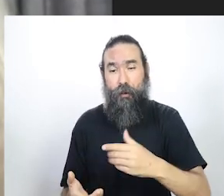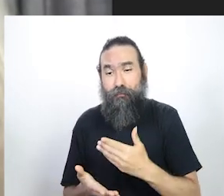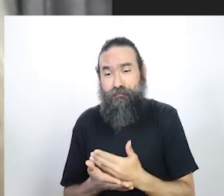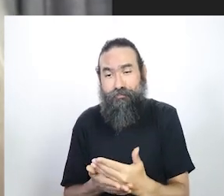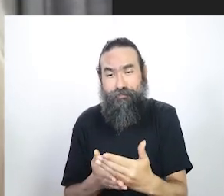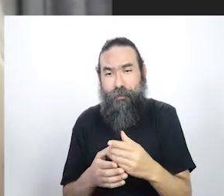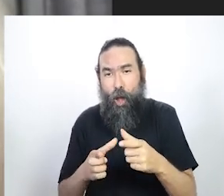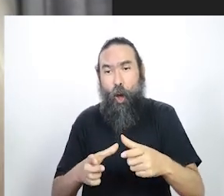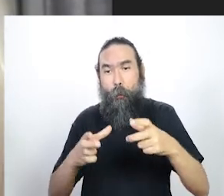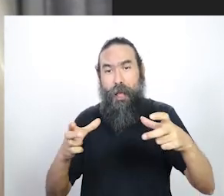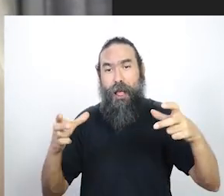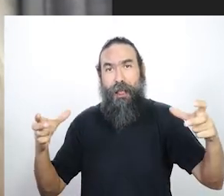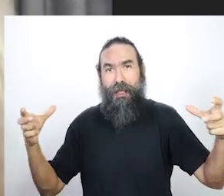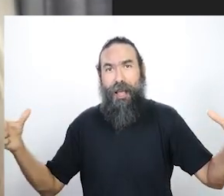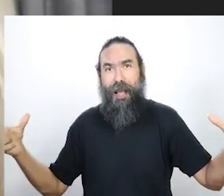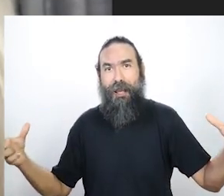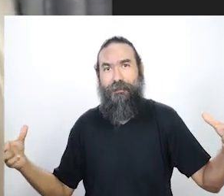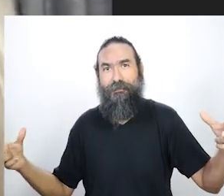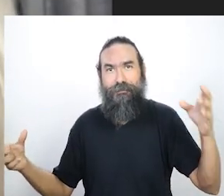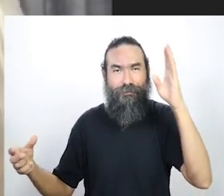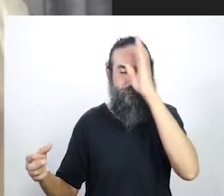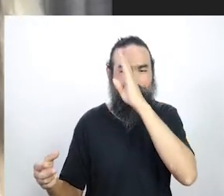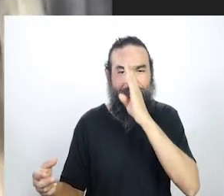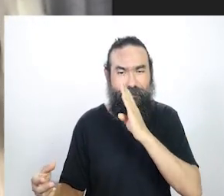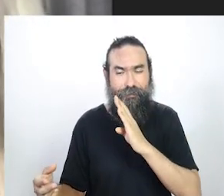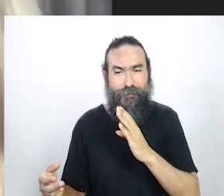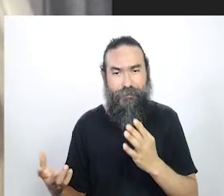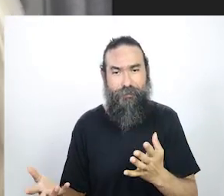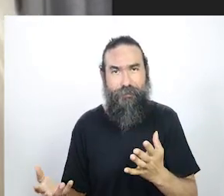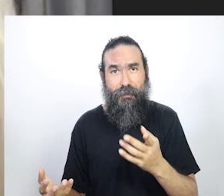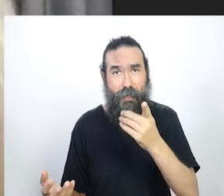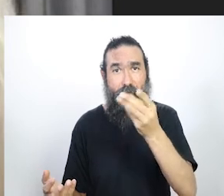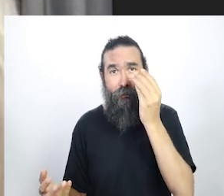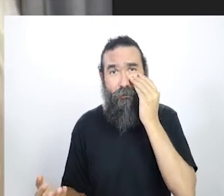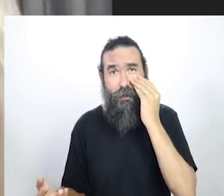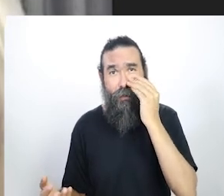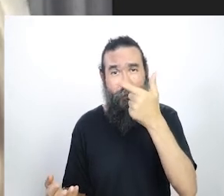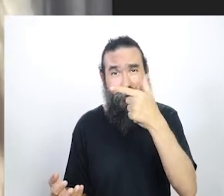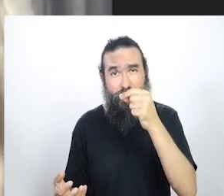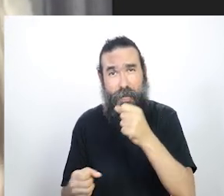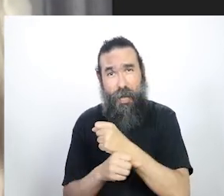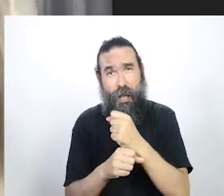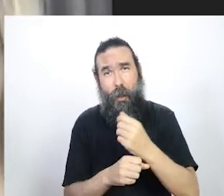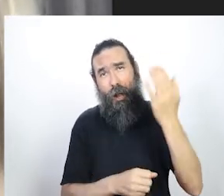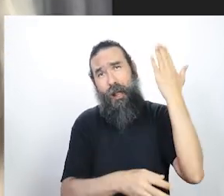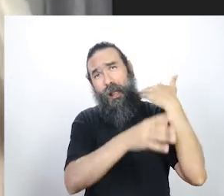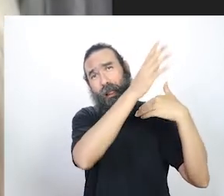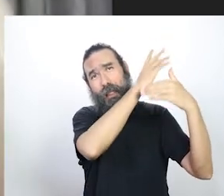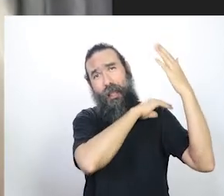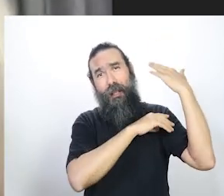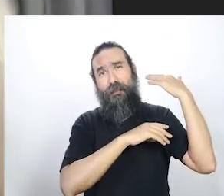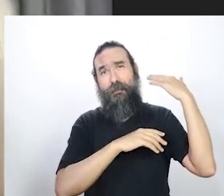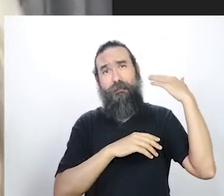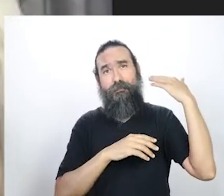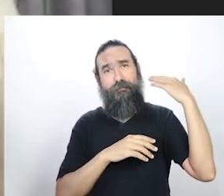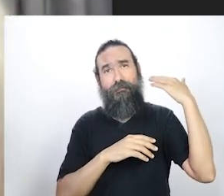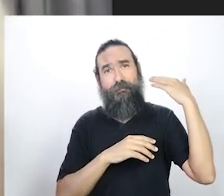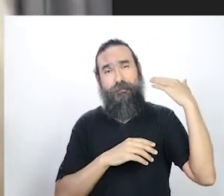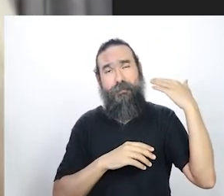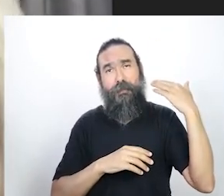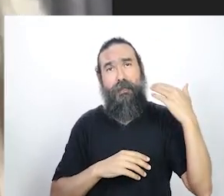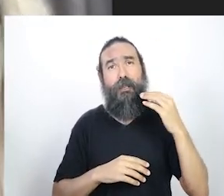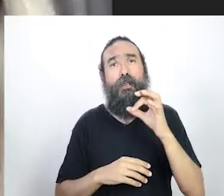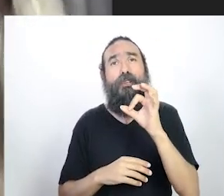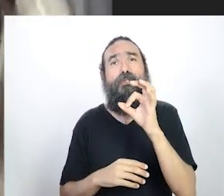assim, expandida, né? Então, se a gente ver... se a gente voltar 20 anos atrás, a gente